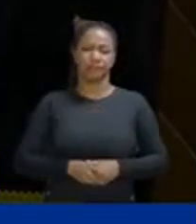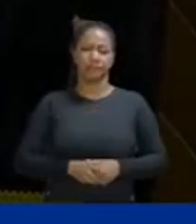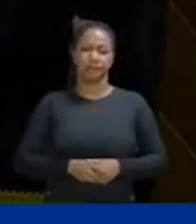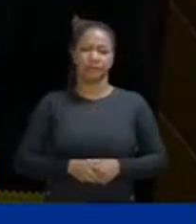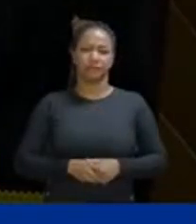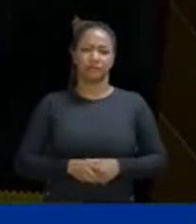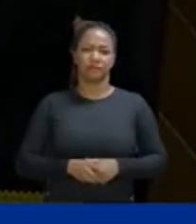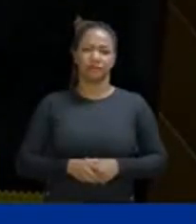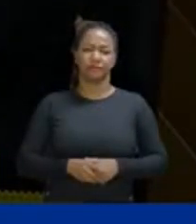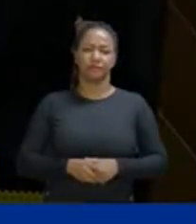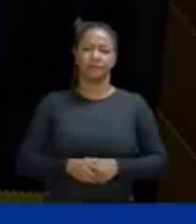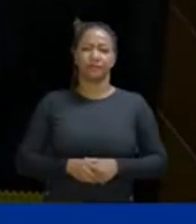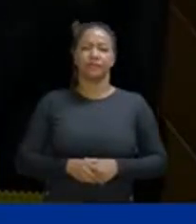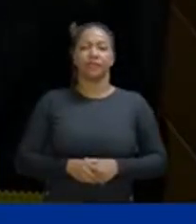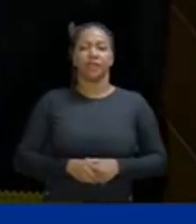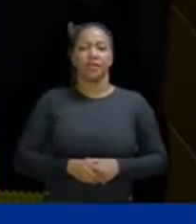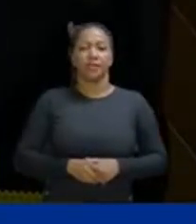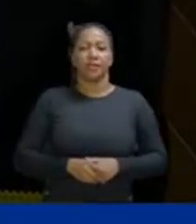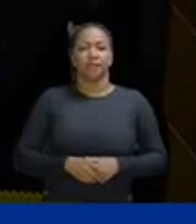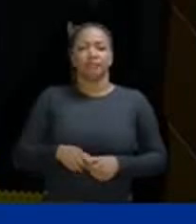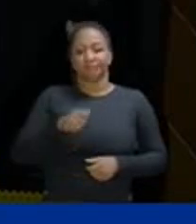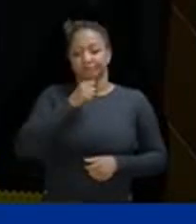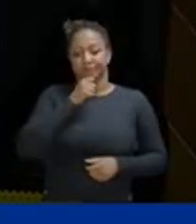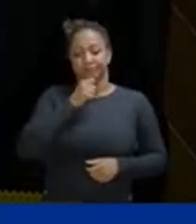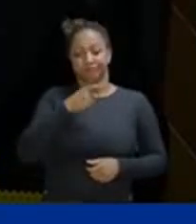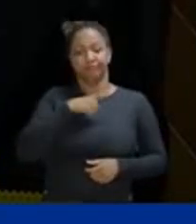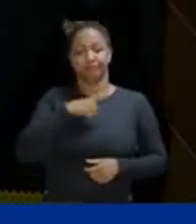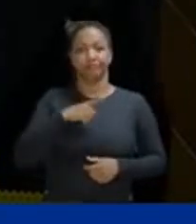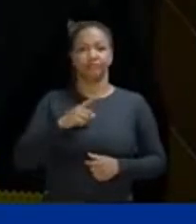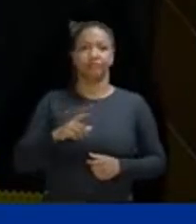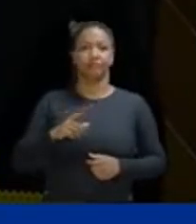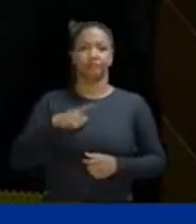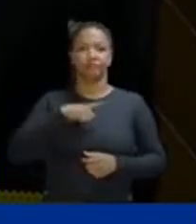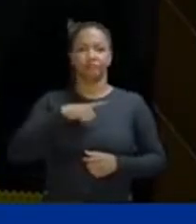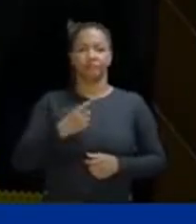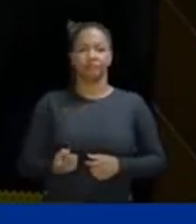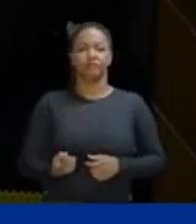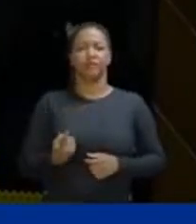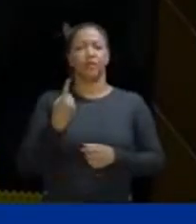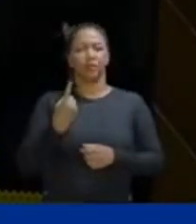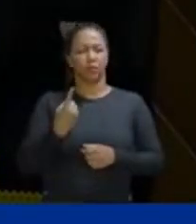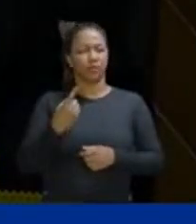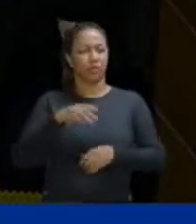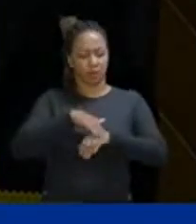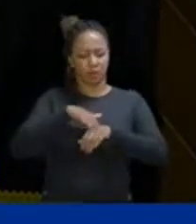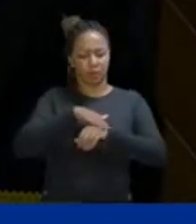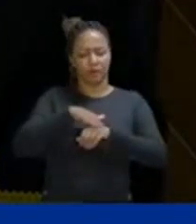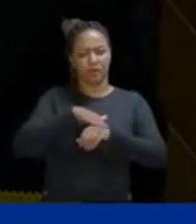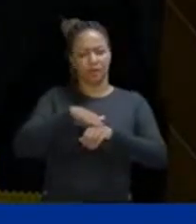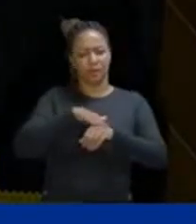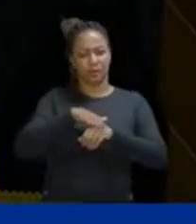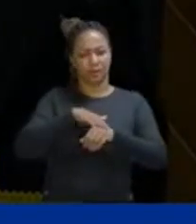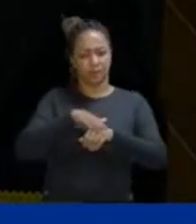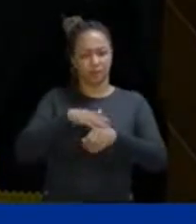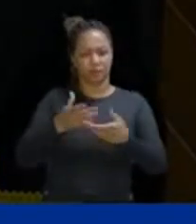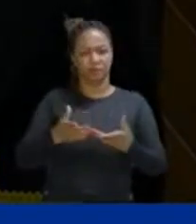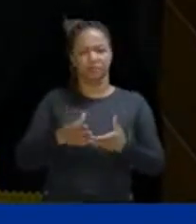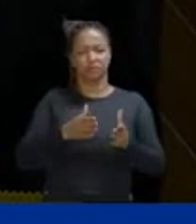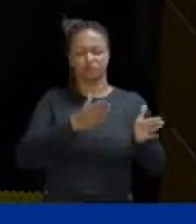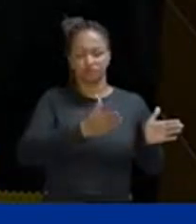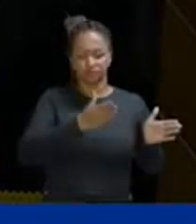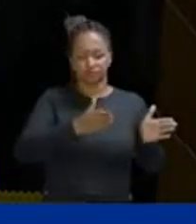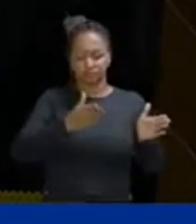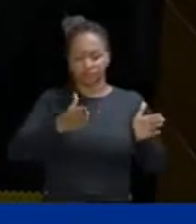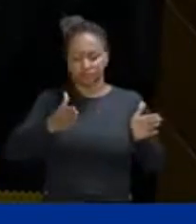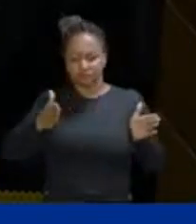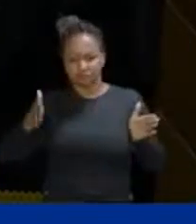Segundo, ainda que se possa fazer isso, essa única conversa, fora dessa